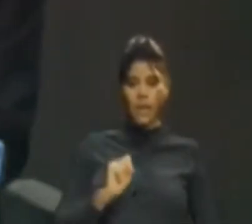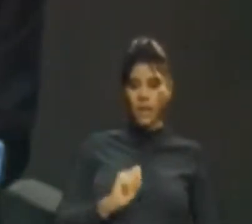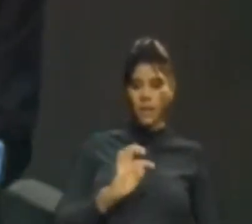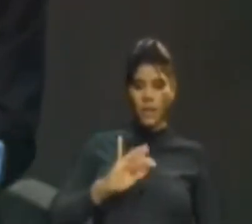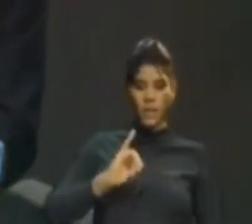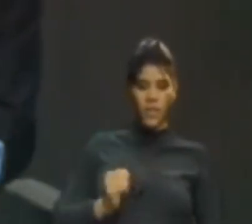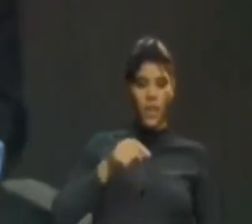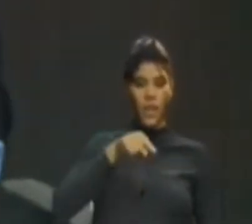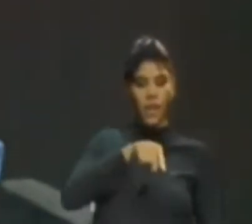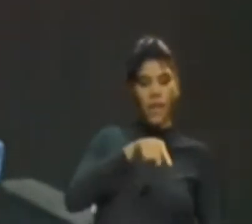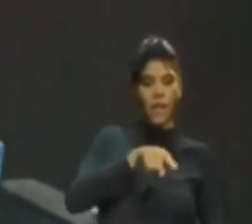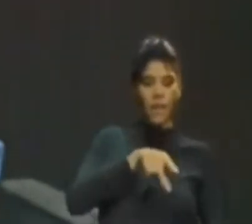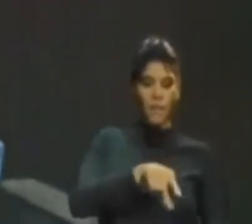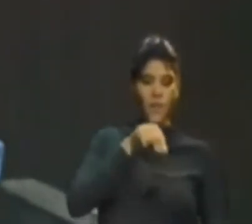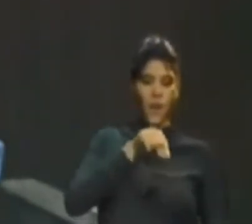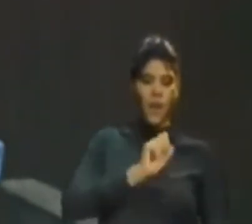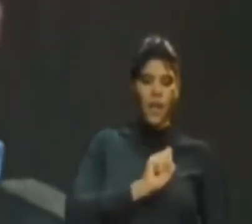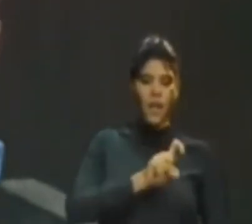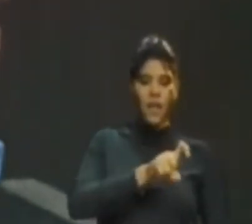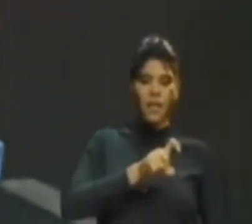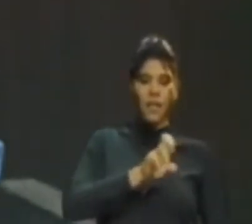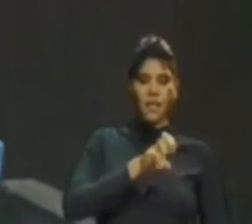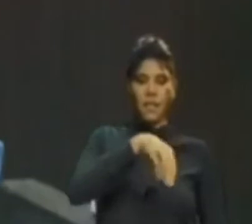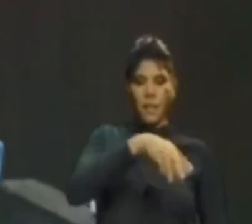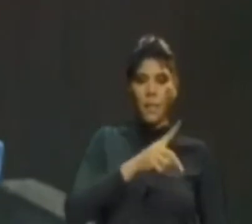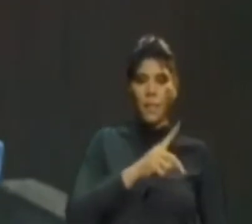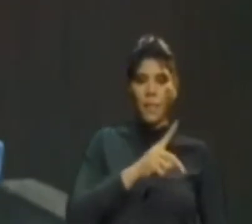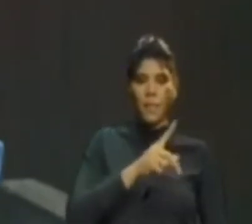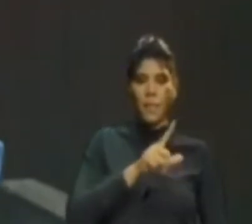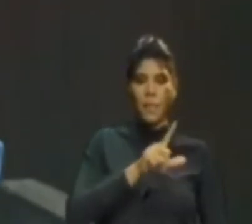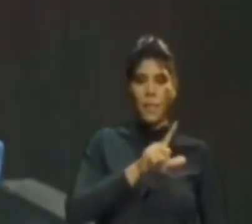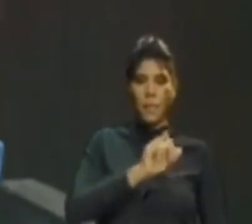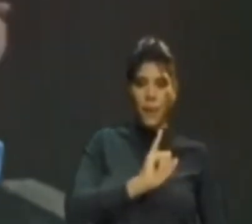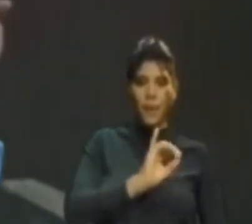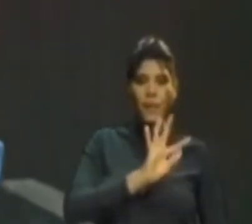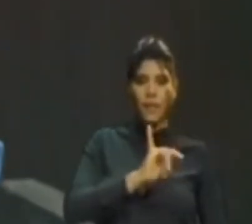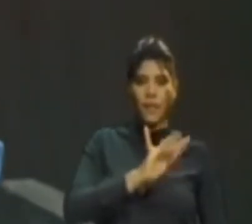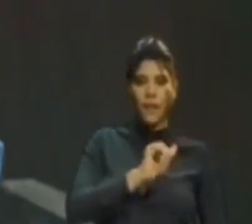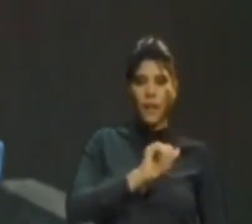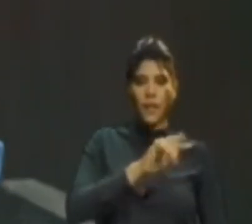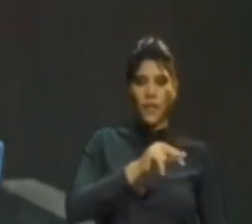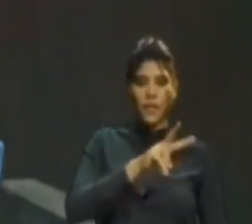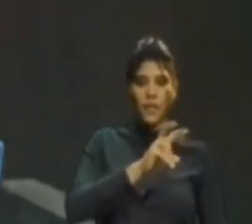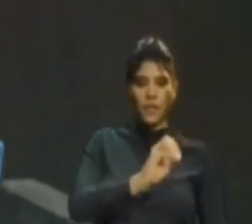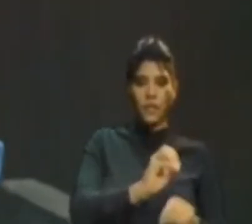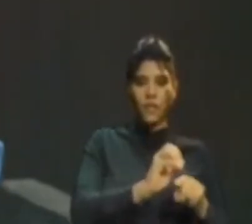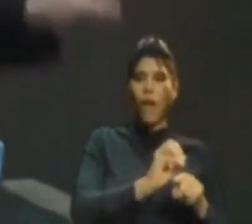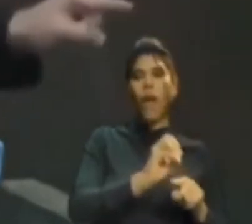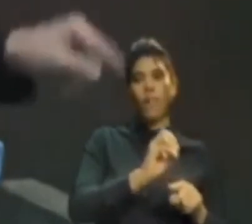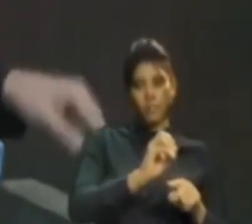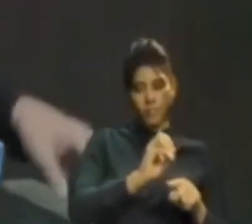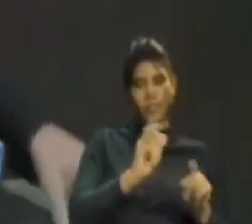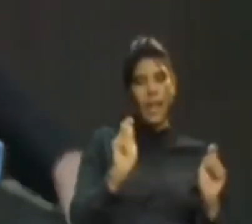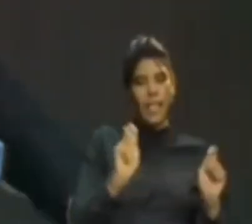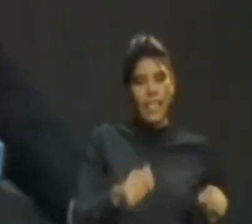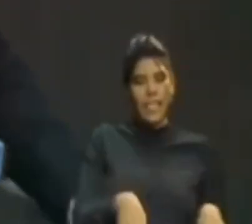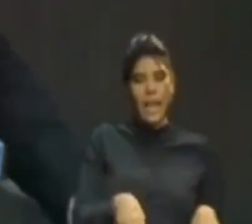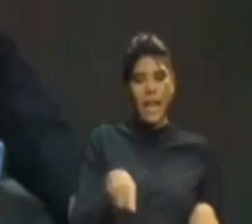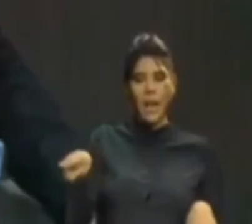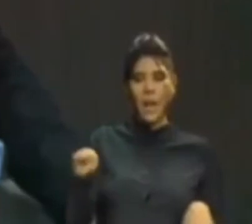exemplificativo se abre a possibilidade de lutar para que aquela saúde suplementar custei